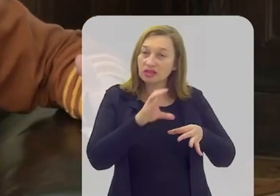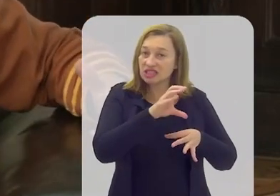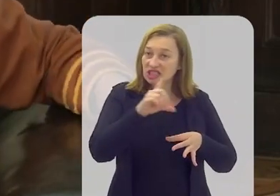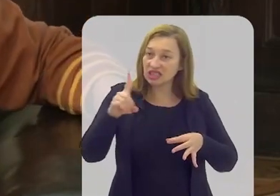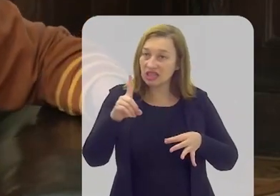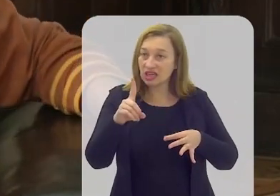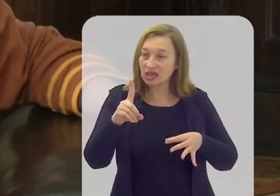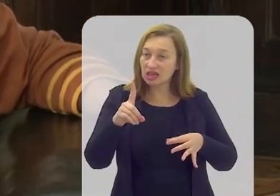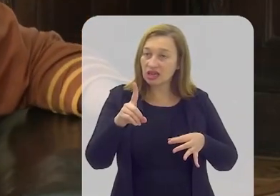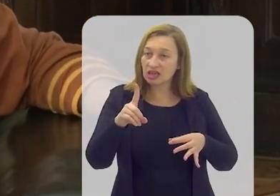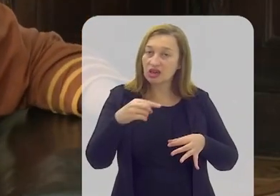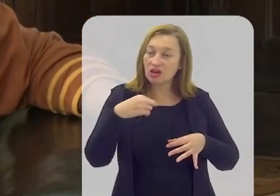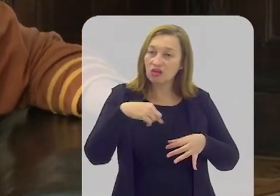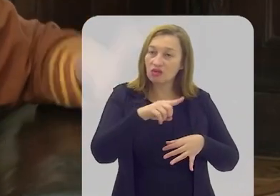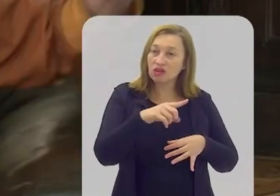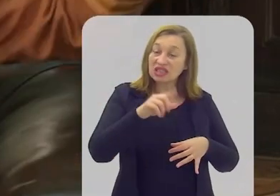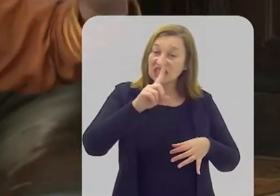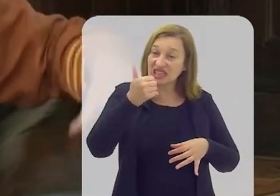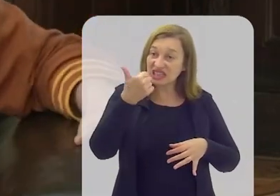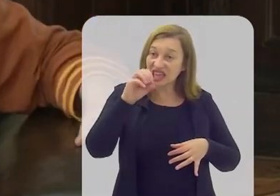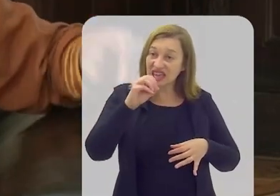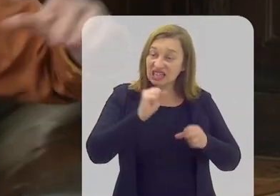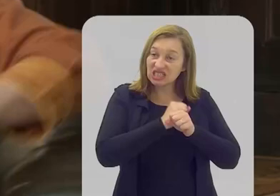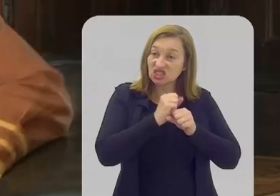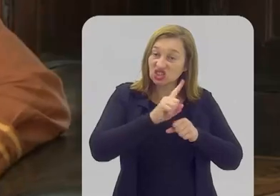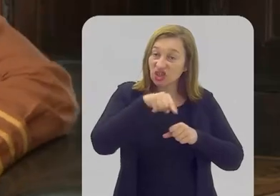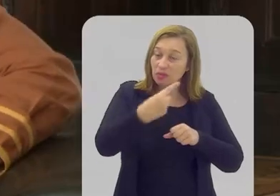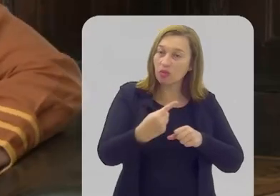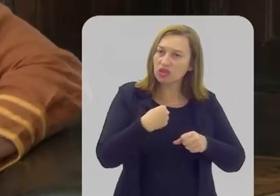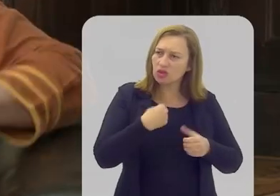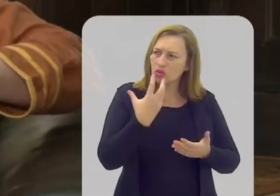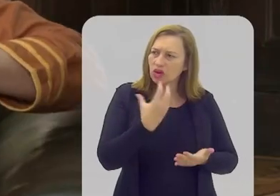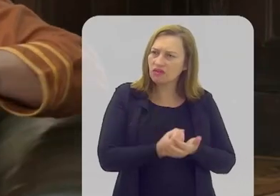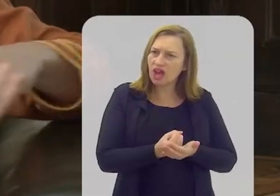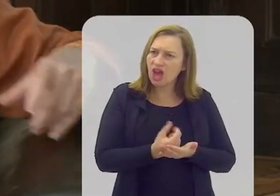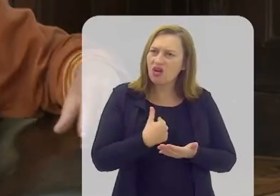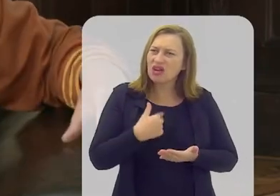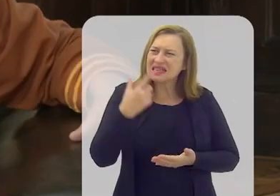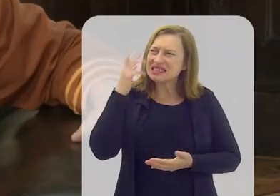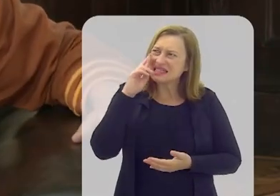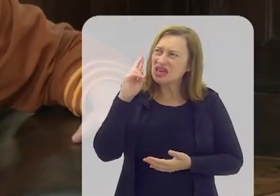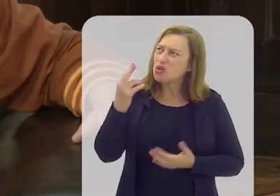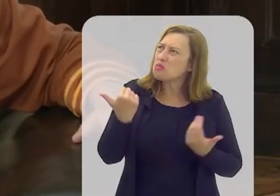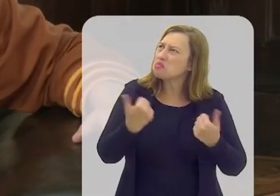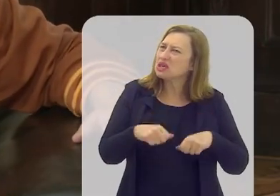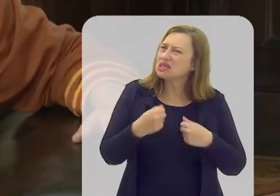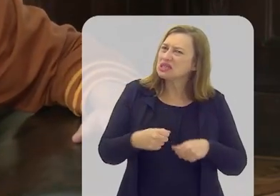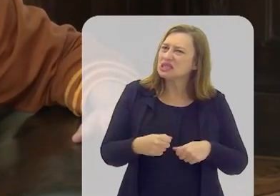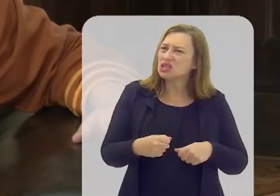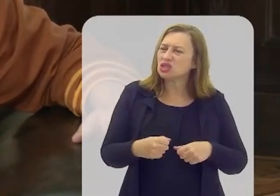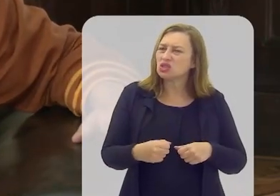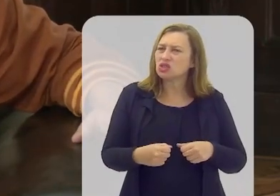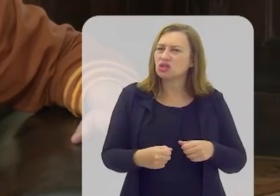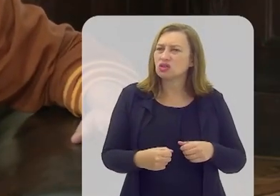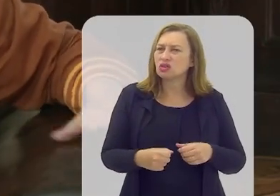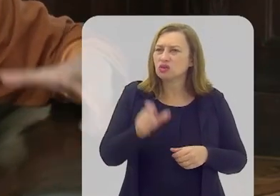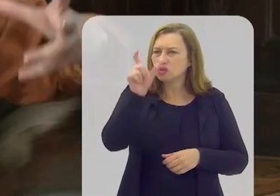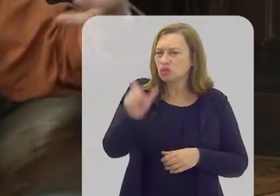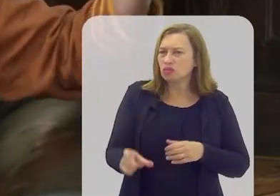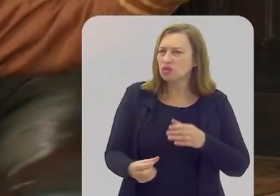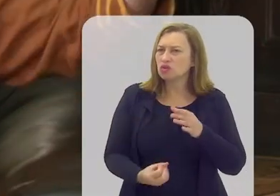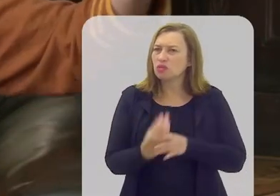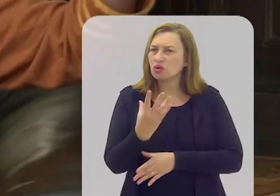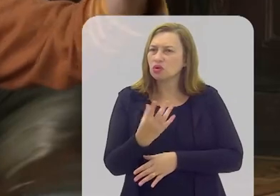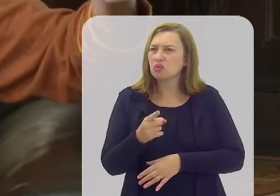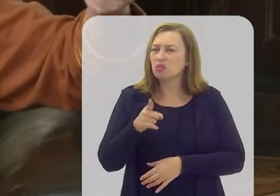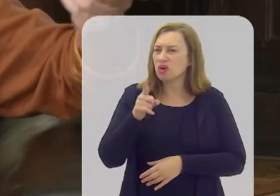vai pegar e vai gravar ele. Sério, 10 anos depois disso aqui. Aí eu falei, Senhor, eu preciso de um produtor que seja com a